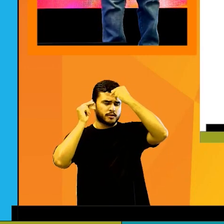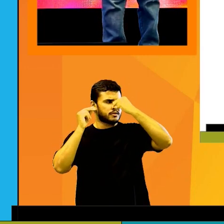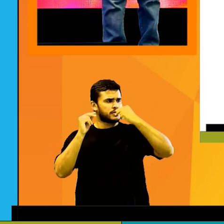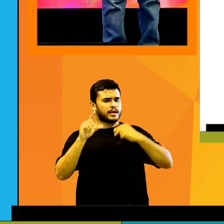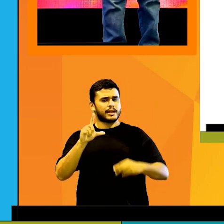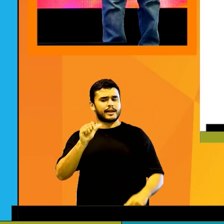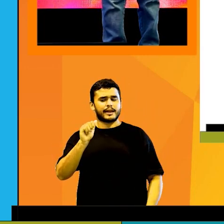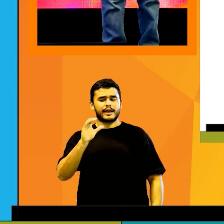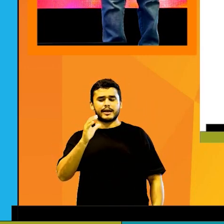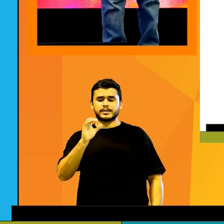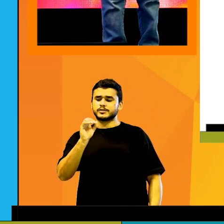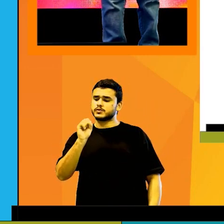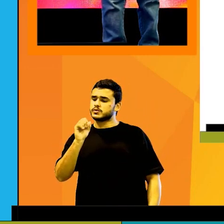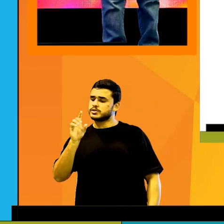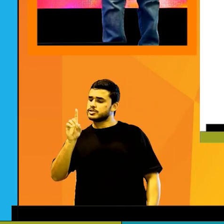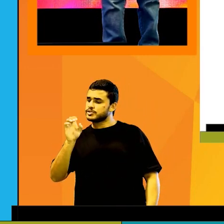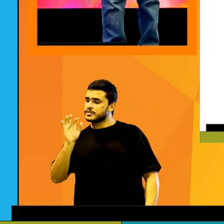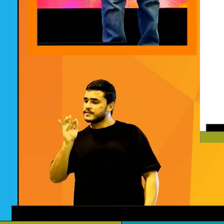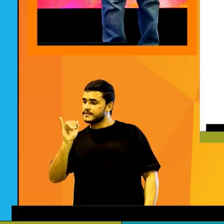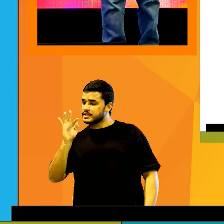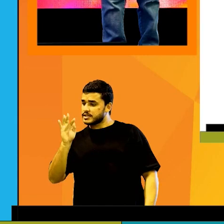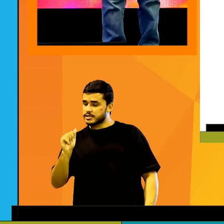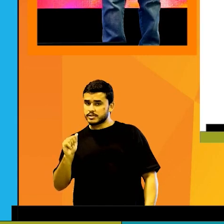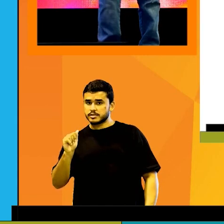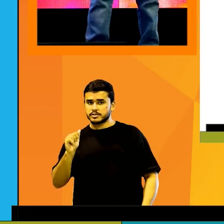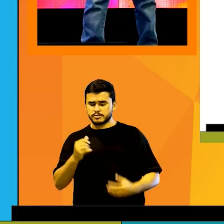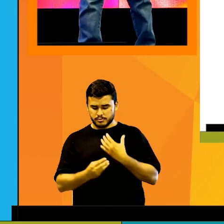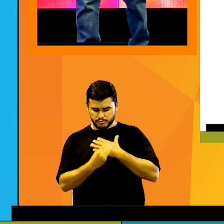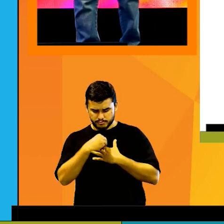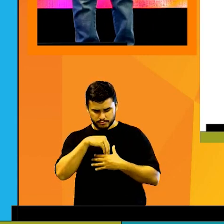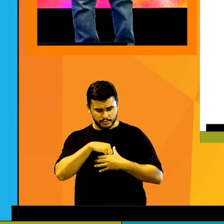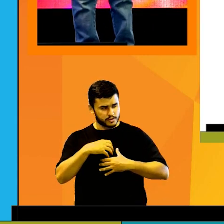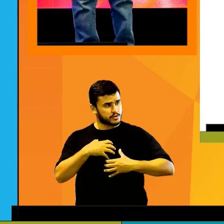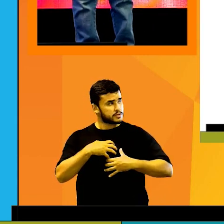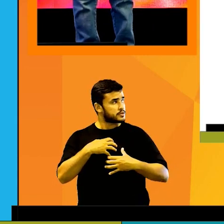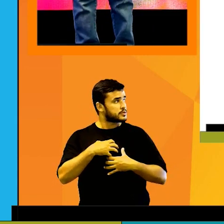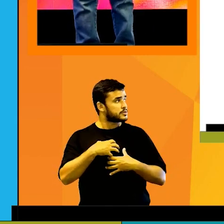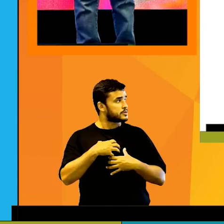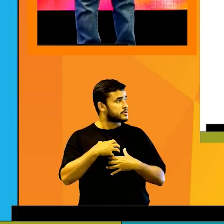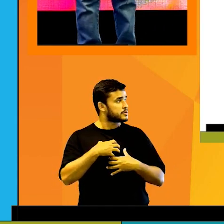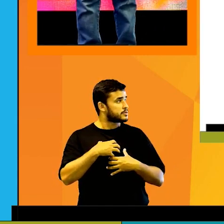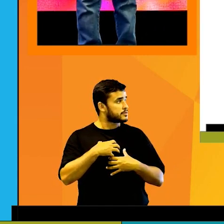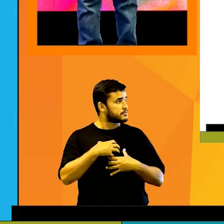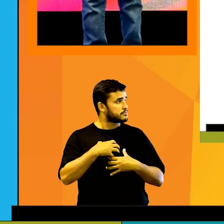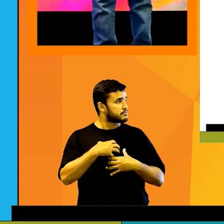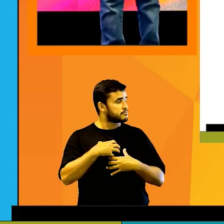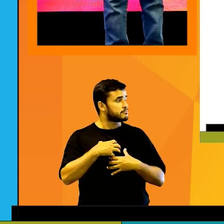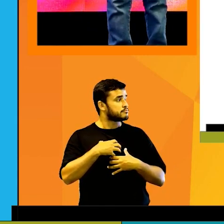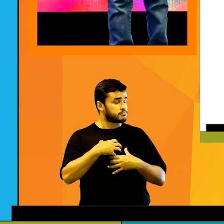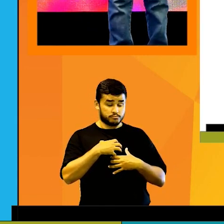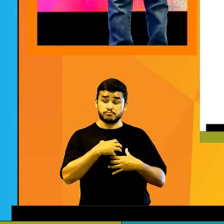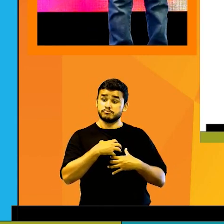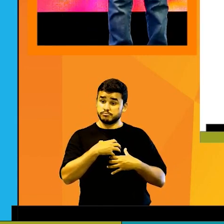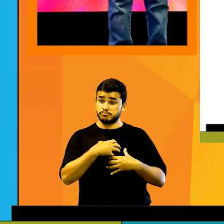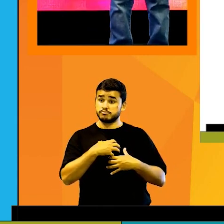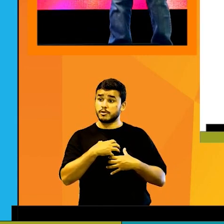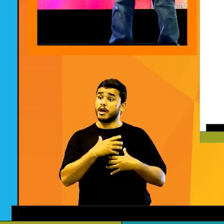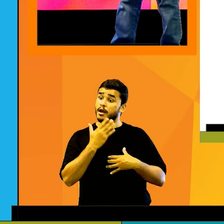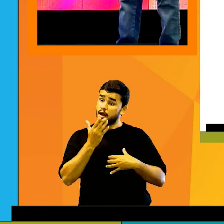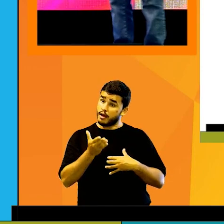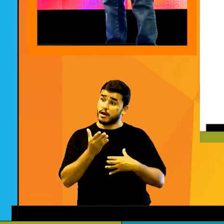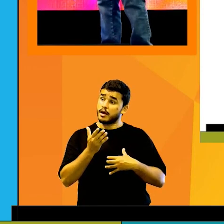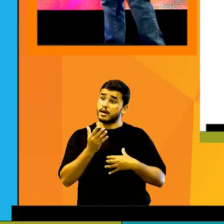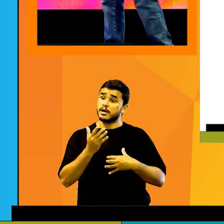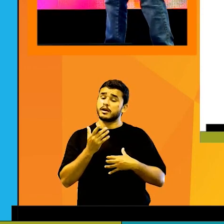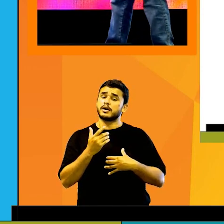comum, para simbolizar o seu estado de espírito, ele está apelando para um símbolo, né, que é um laço de fita, para representar